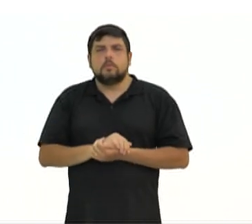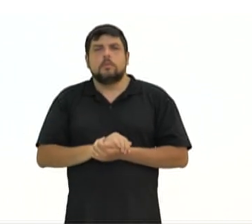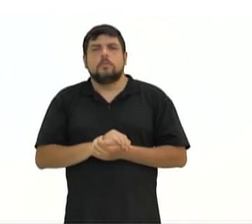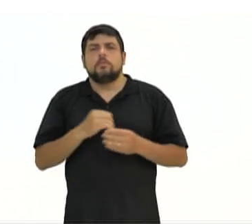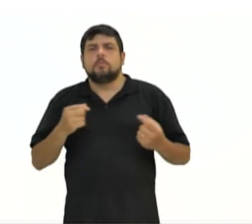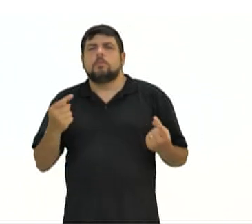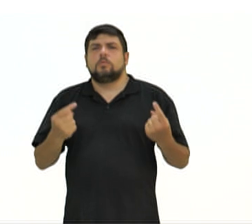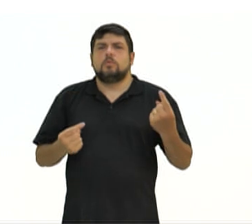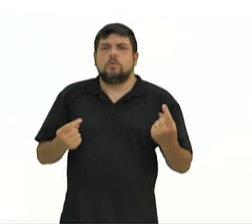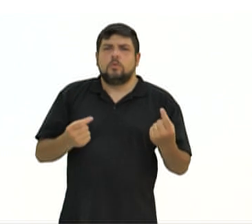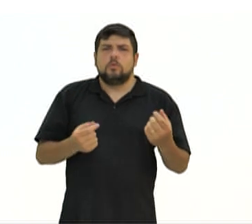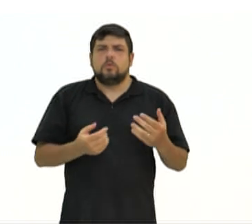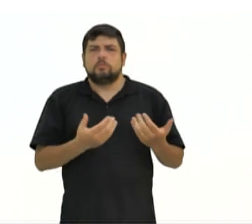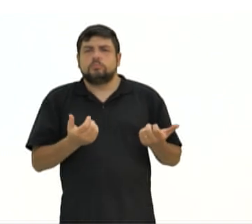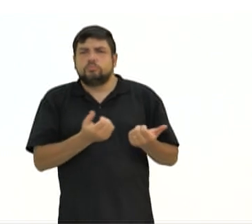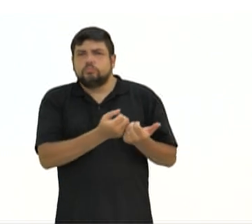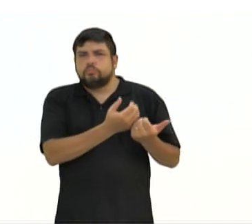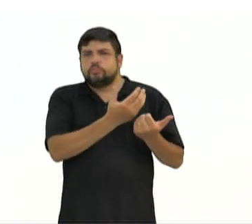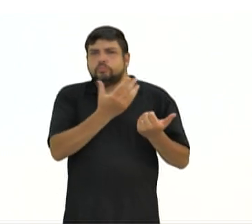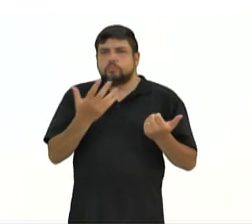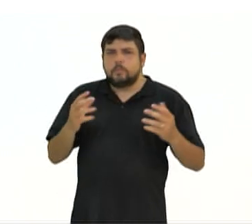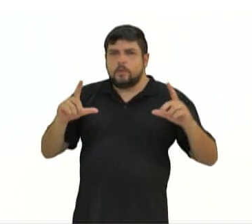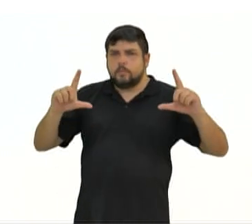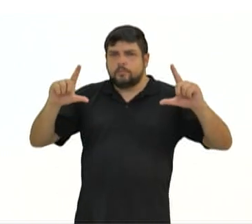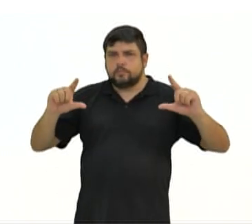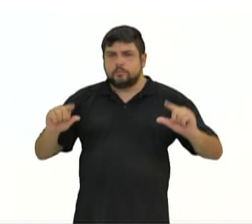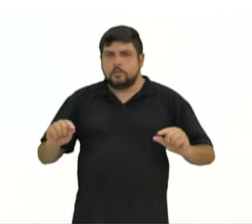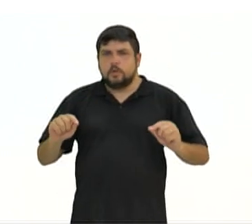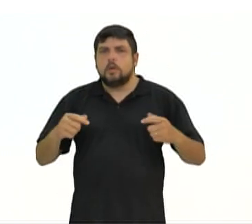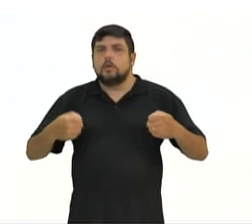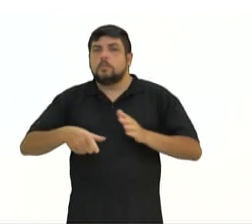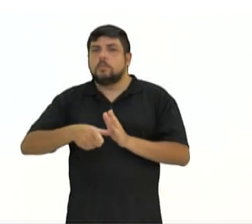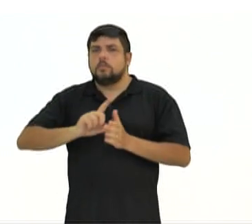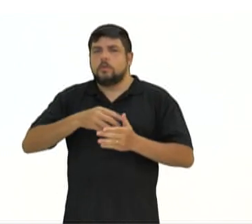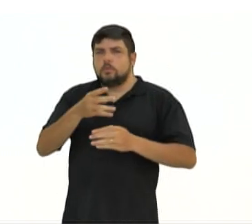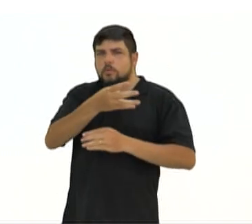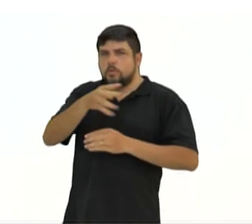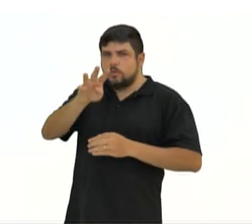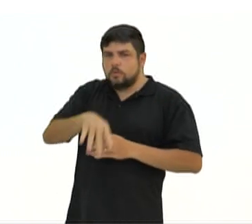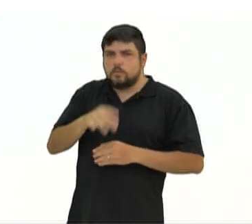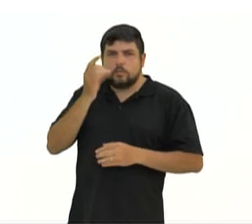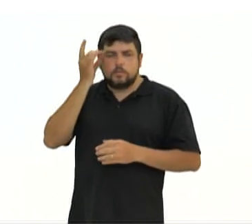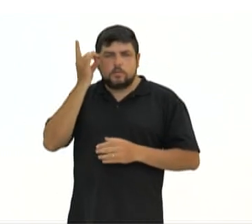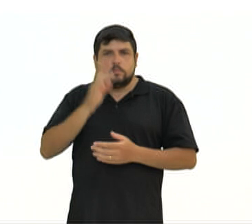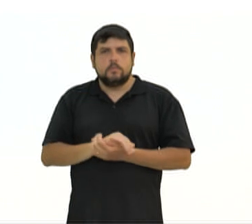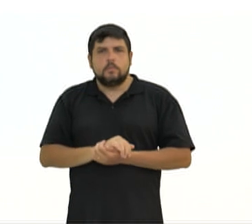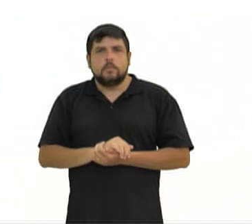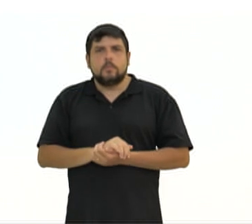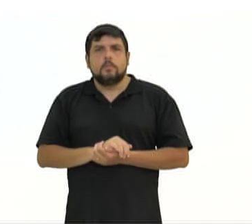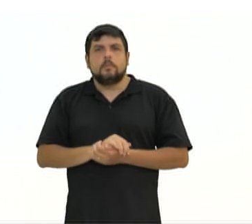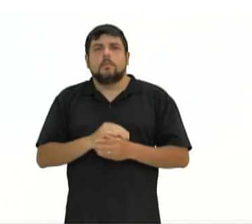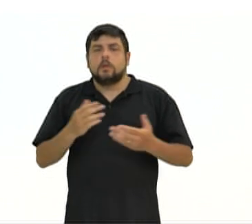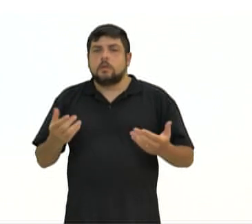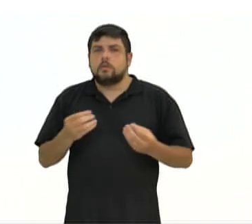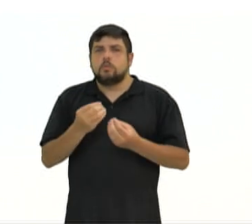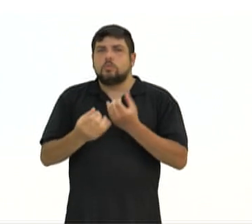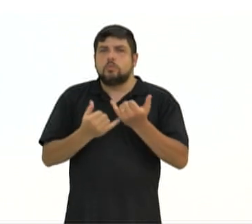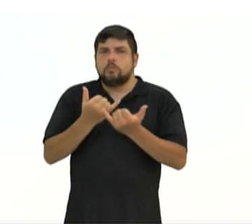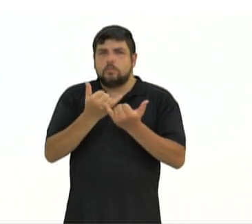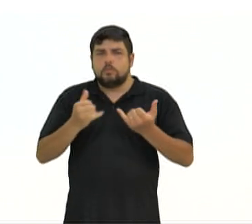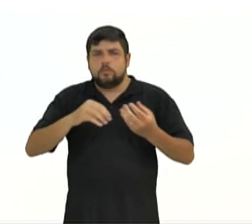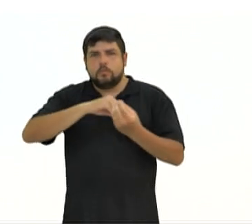vai ser descarregado primeiro, a gente tem que olhar aquela tabelinha da facilidade da descarga. E nesse caso, a semi-reação de